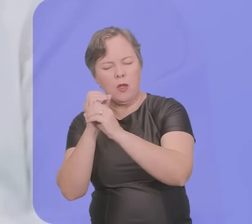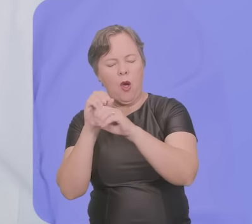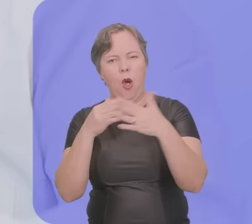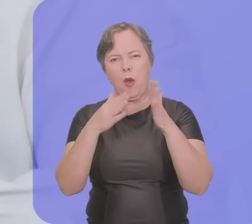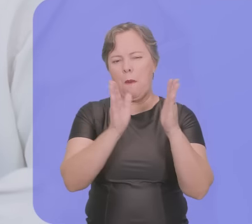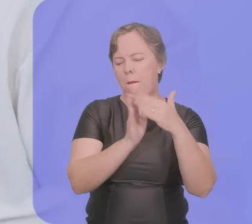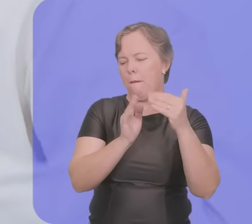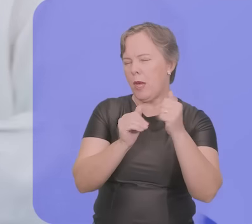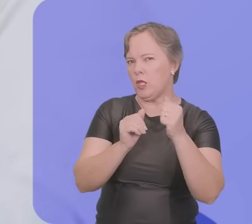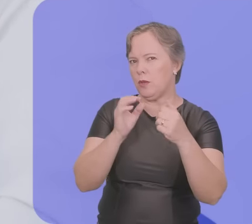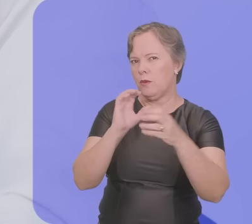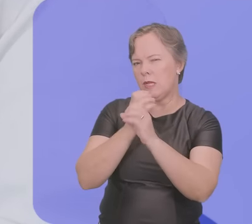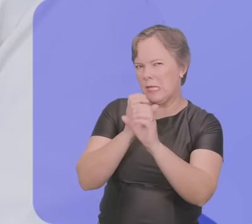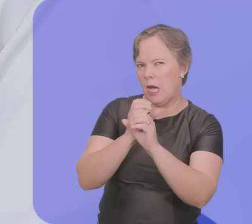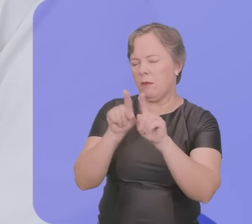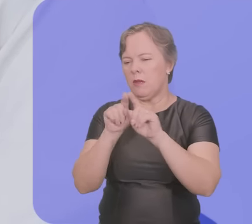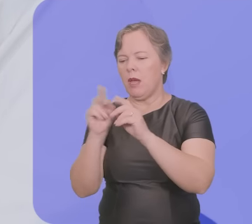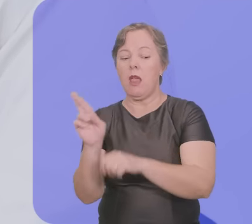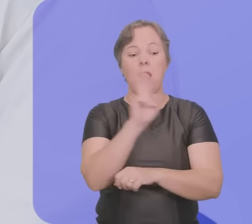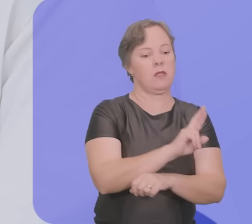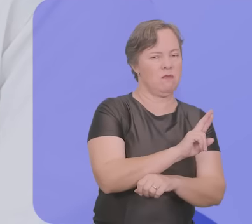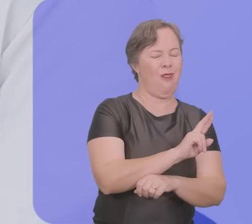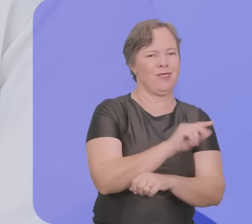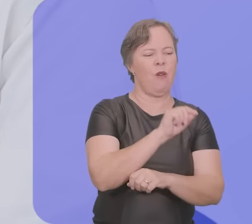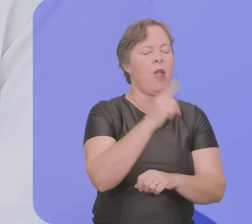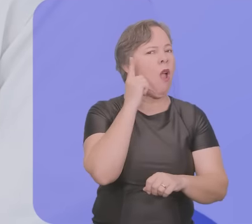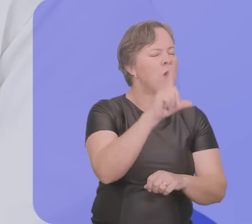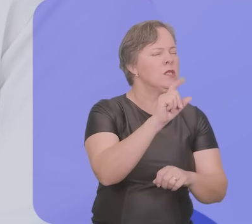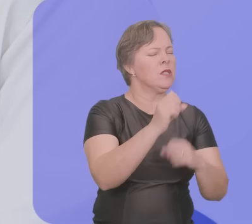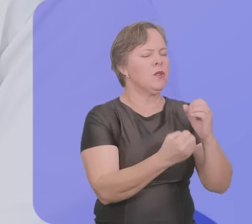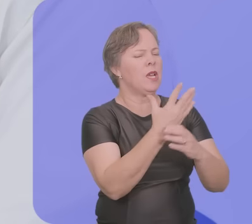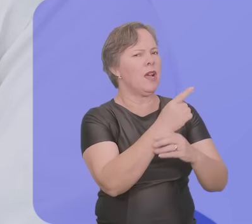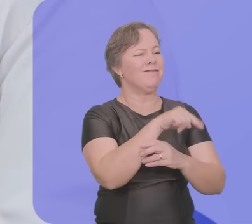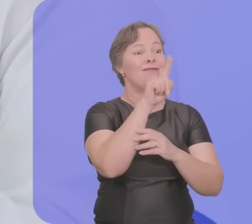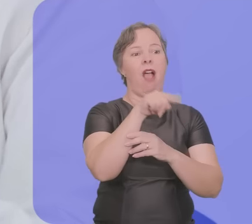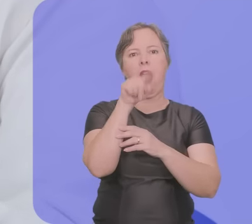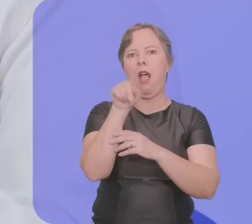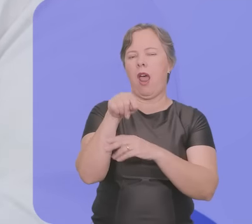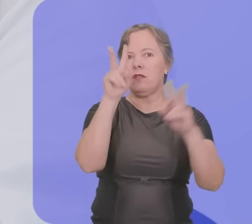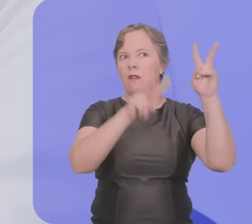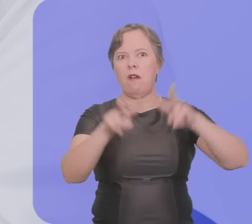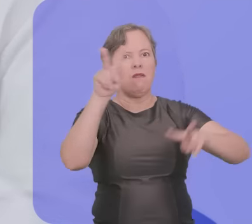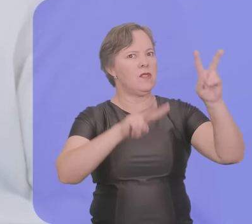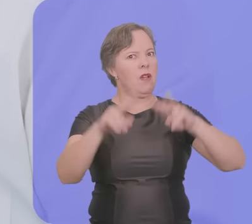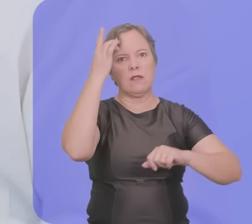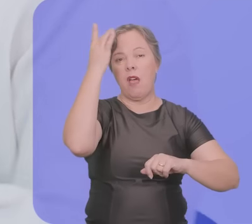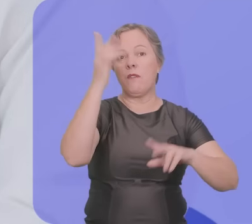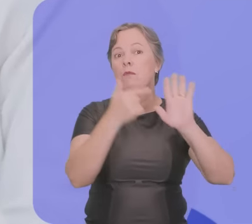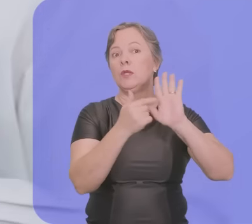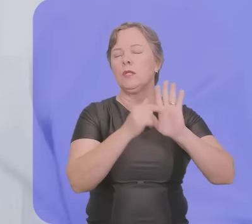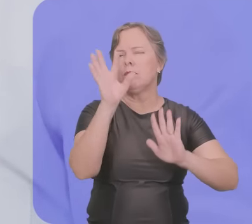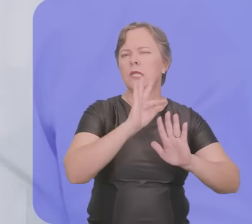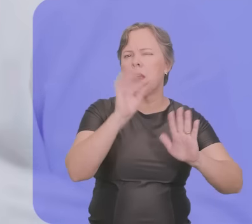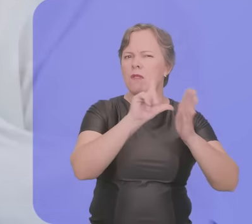dos exames e as entregas destes exames, eles conseguiram criar gráficos visuais e mostrando o percentual de atraso, como